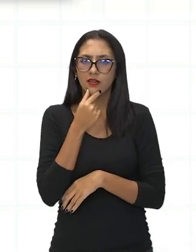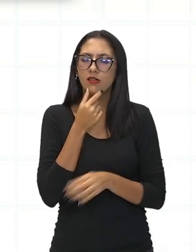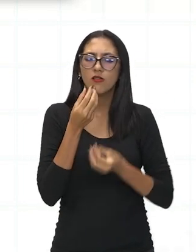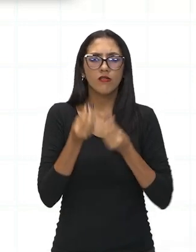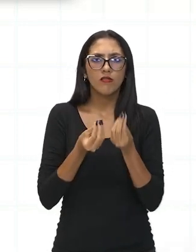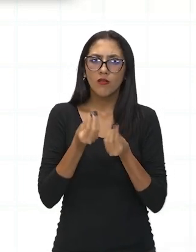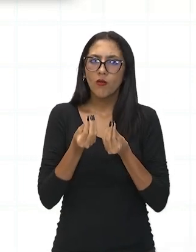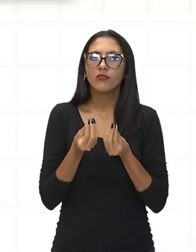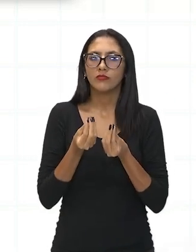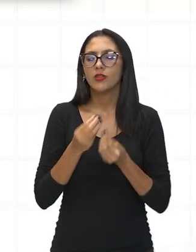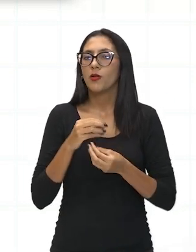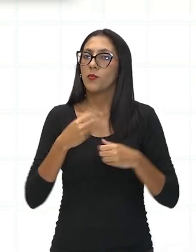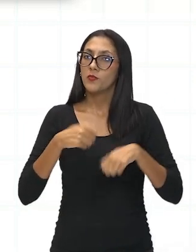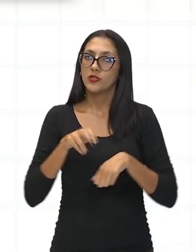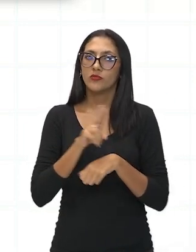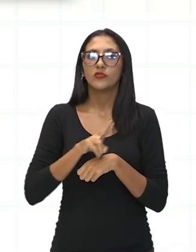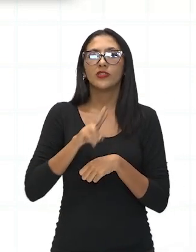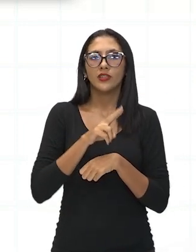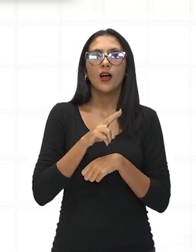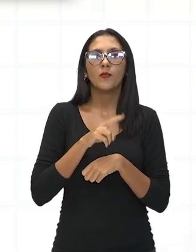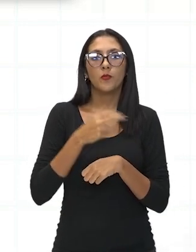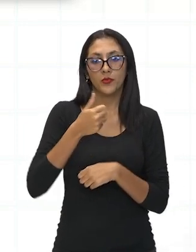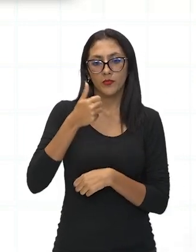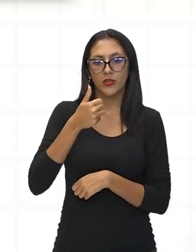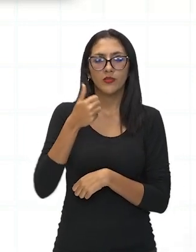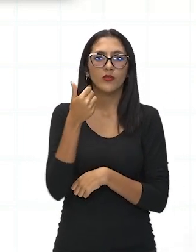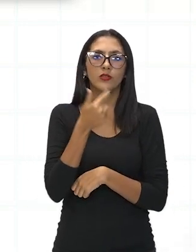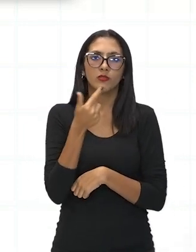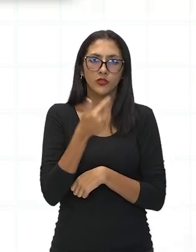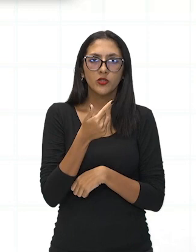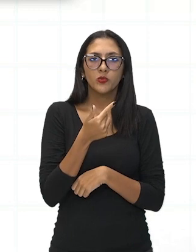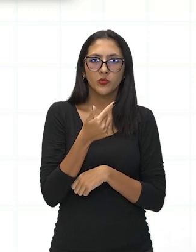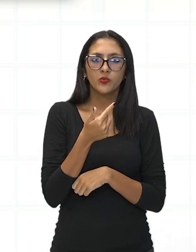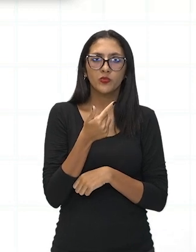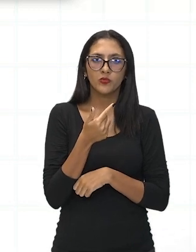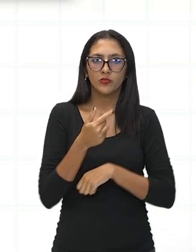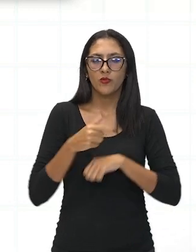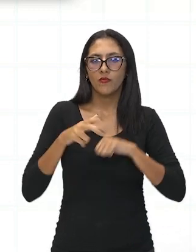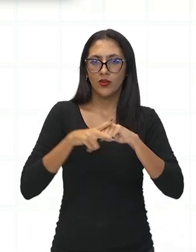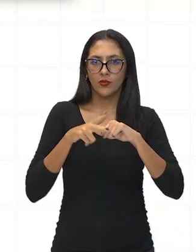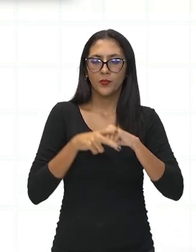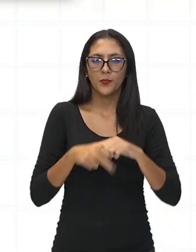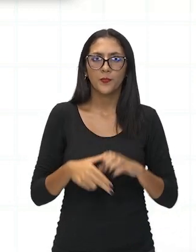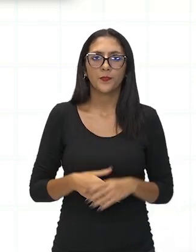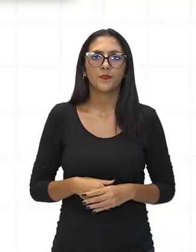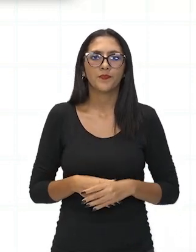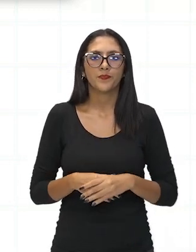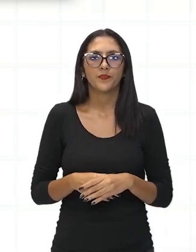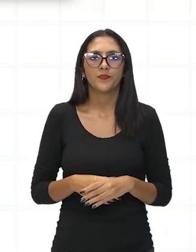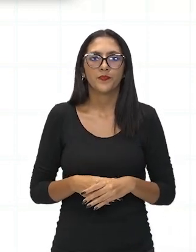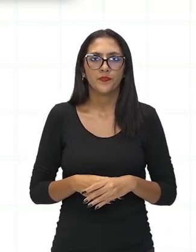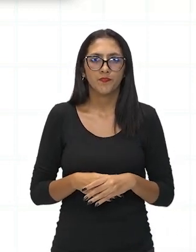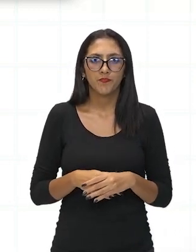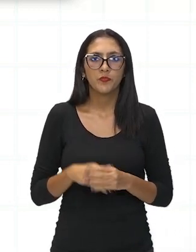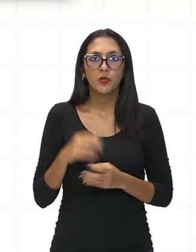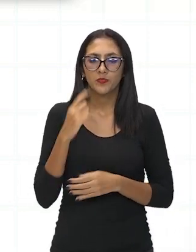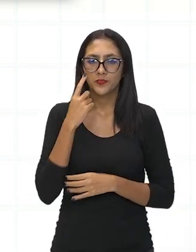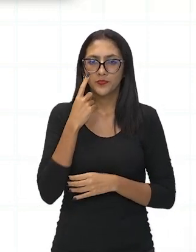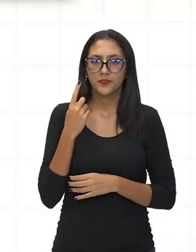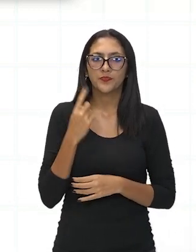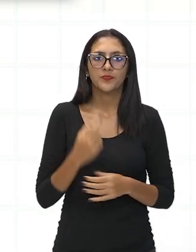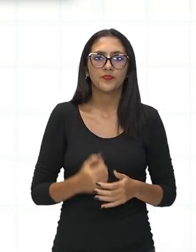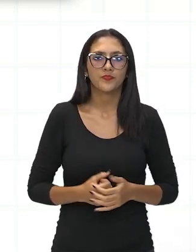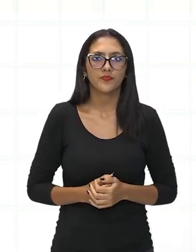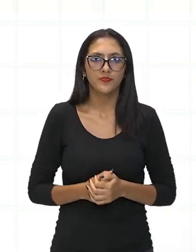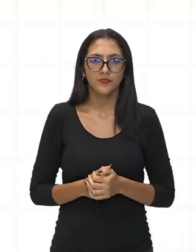o past continuous e o simple past. Agora, observem algo que é bem importante. Vou voltar